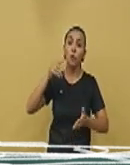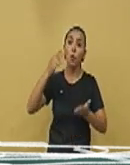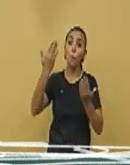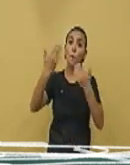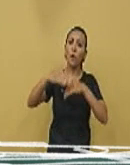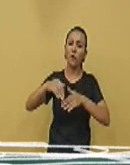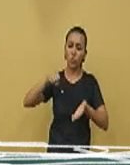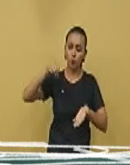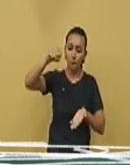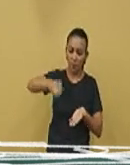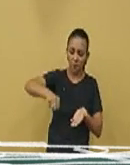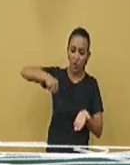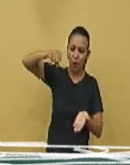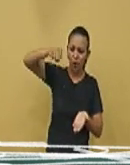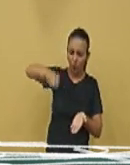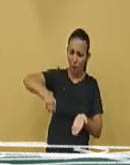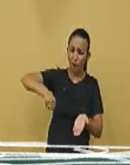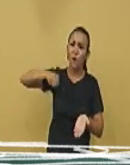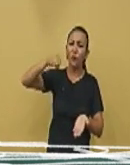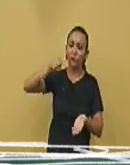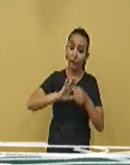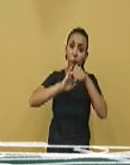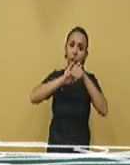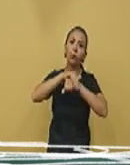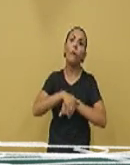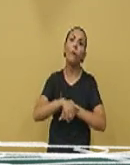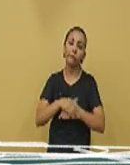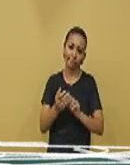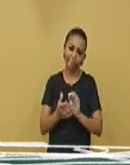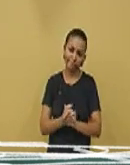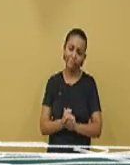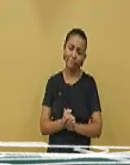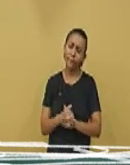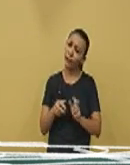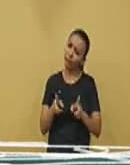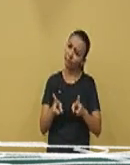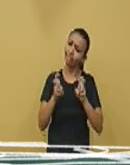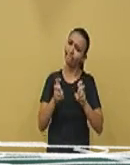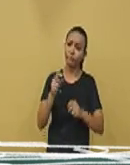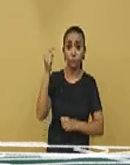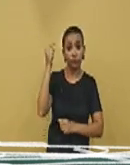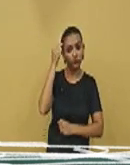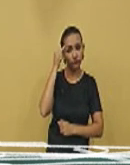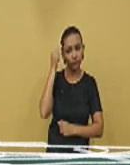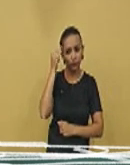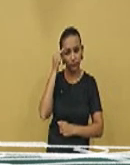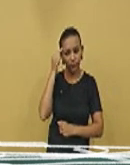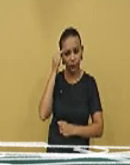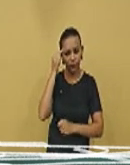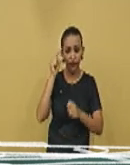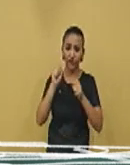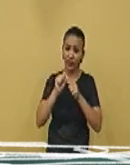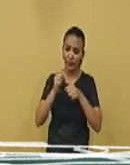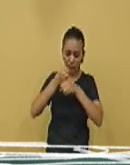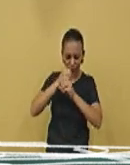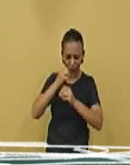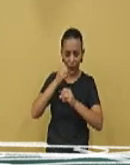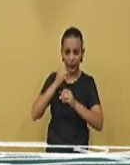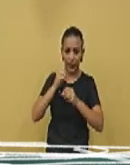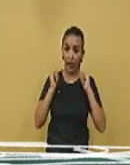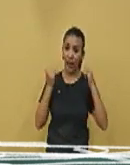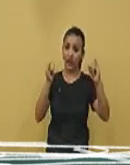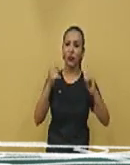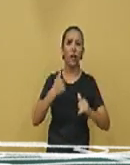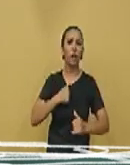noite, várias questões desse tipo. E aí, pensei em fazer engenharia elétrica porque eu falei, não vou ser